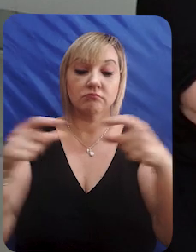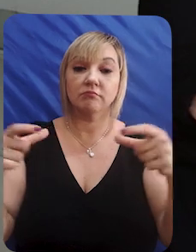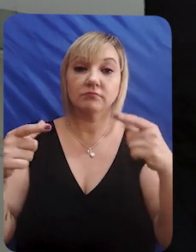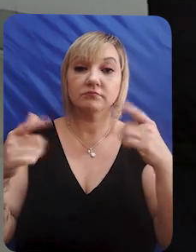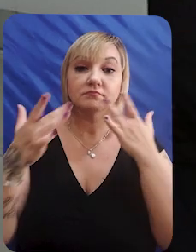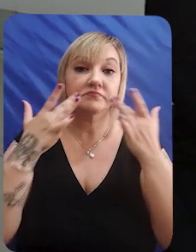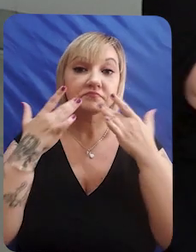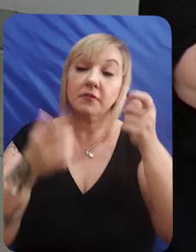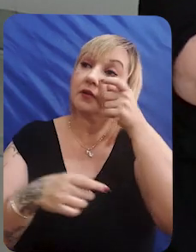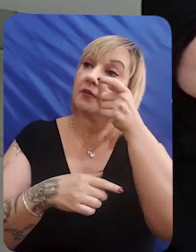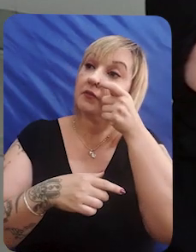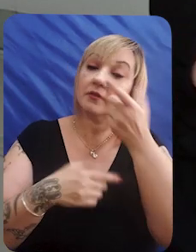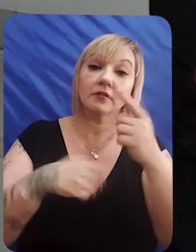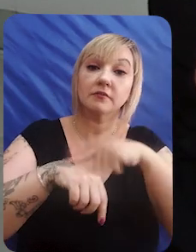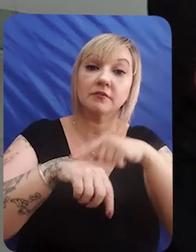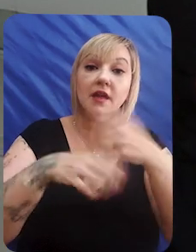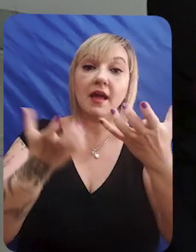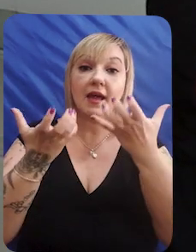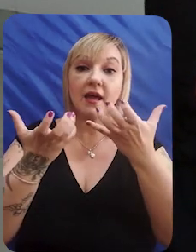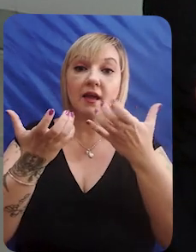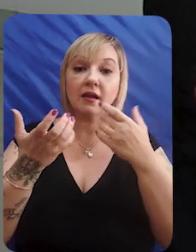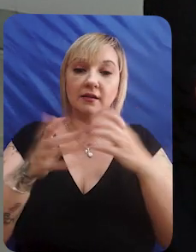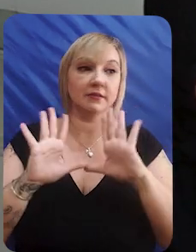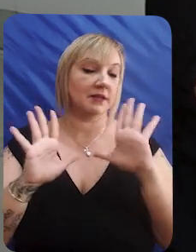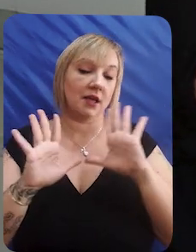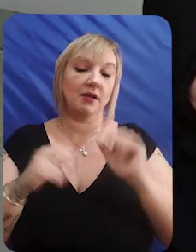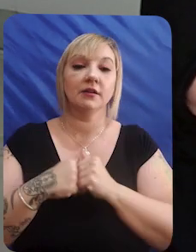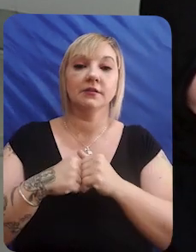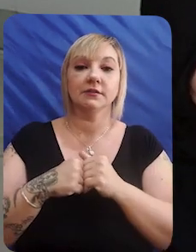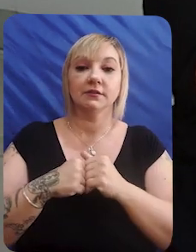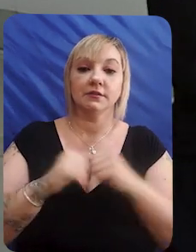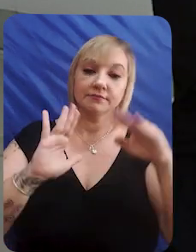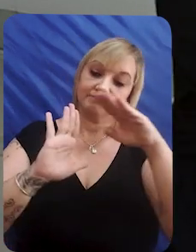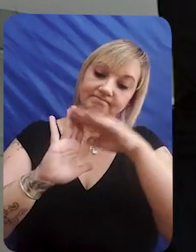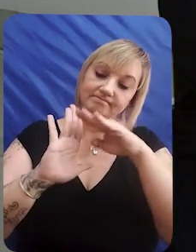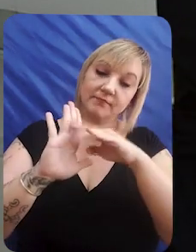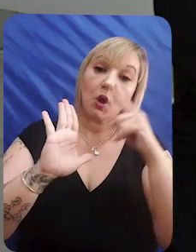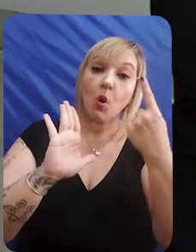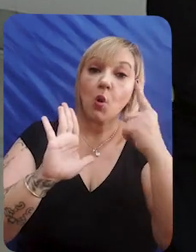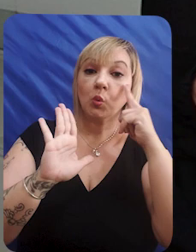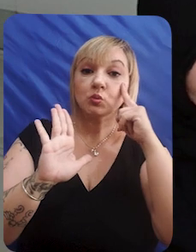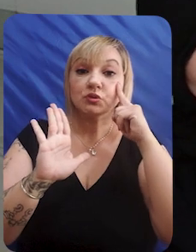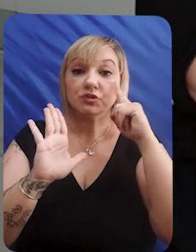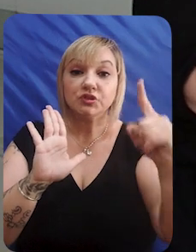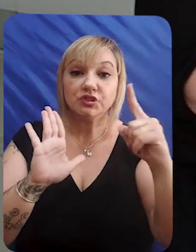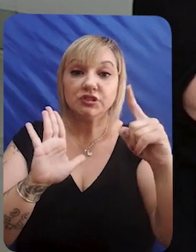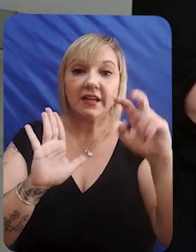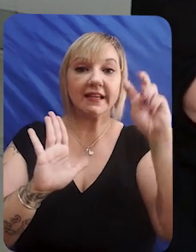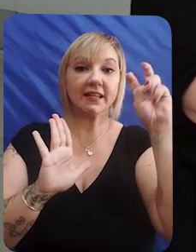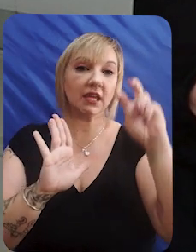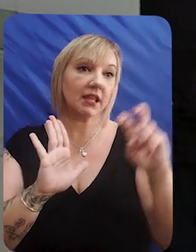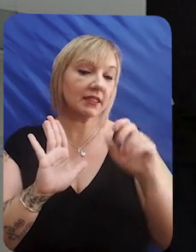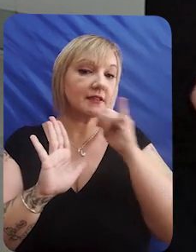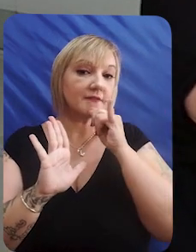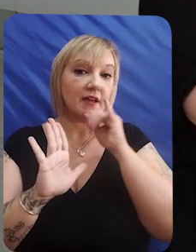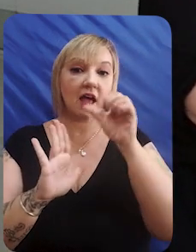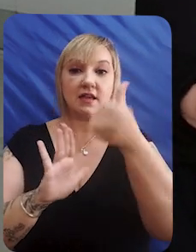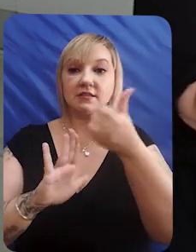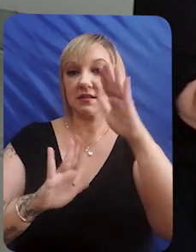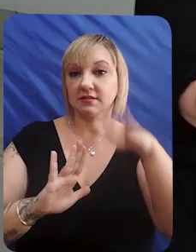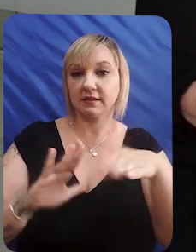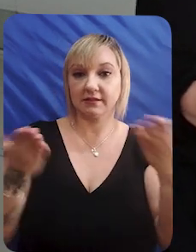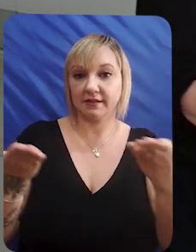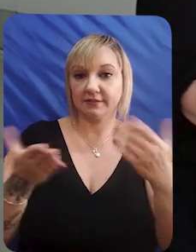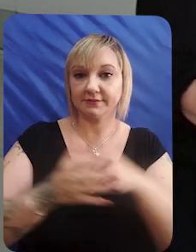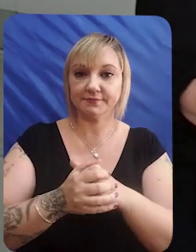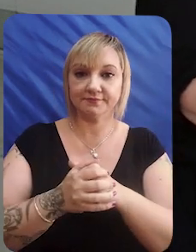peça e assistir? No momento que nós queremos, não, mas por enquanto eles colocam uma sessão numa quinta-feira às 6 horas da